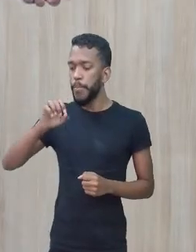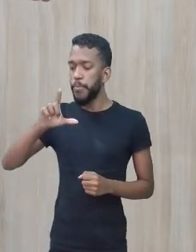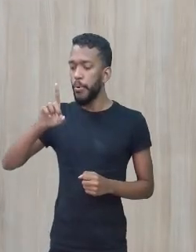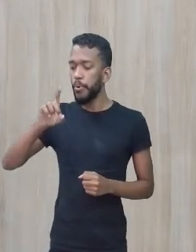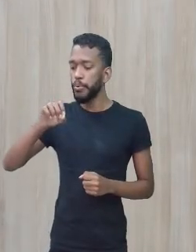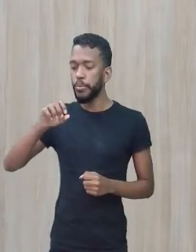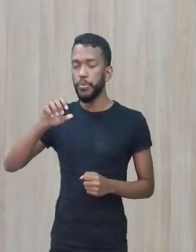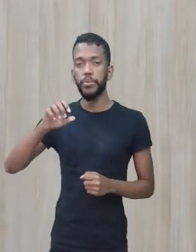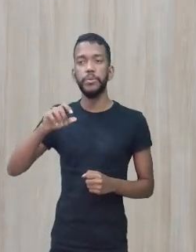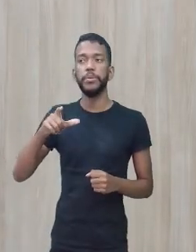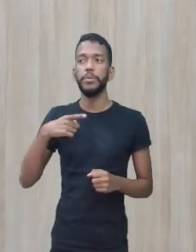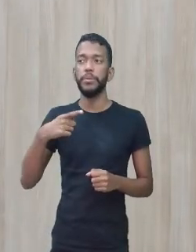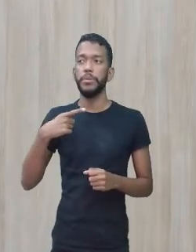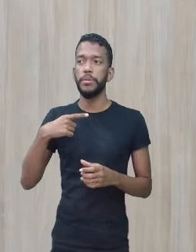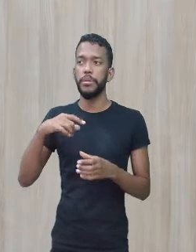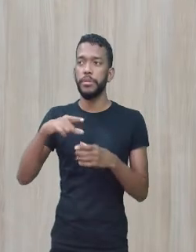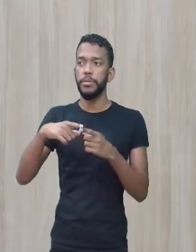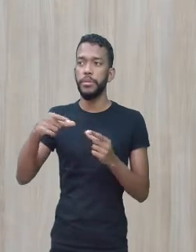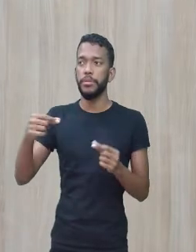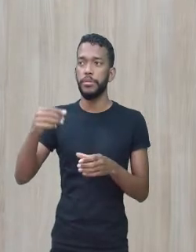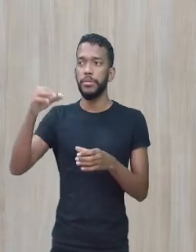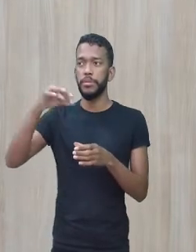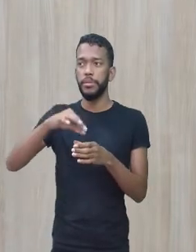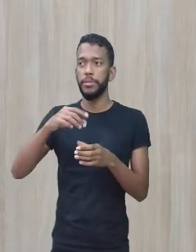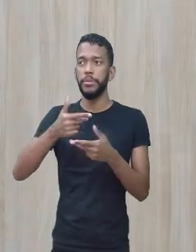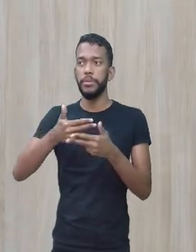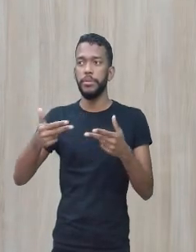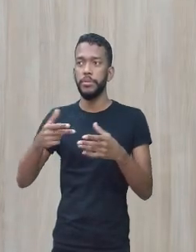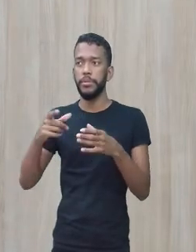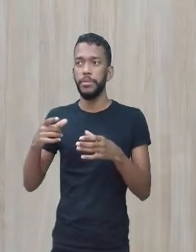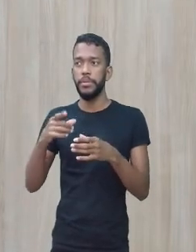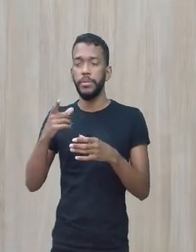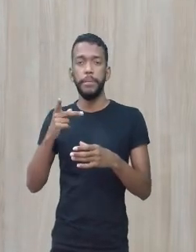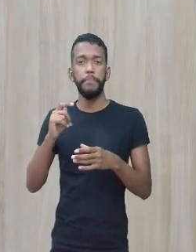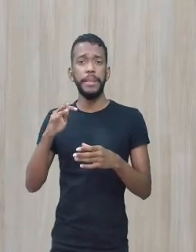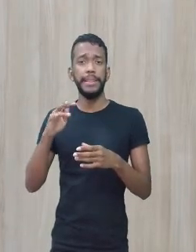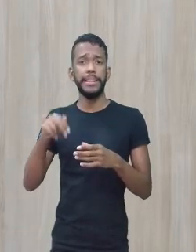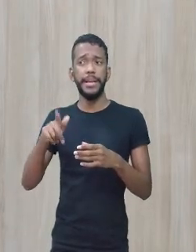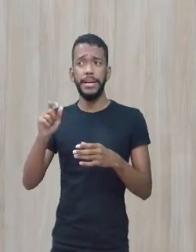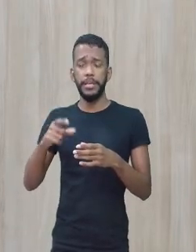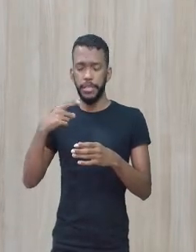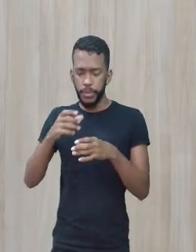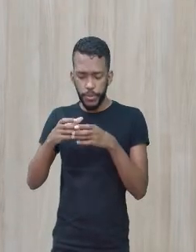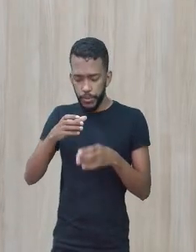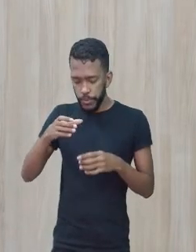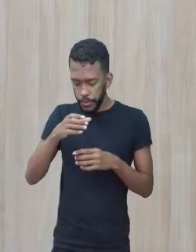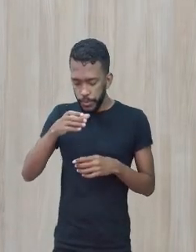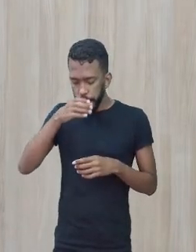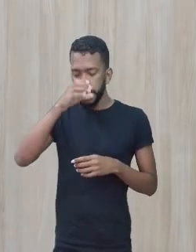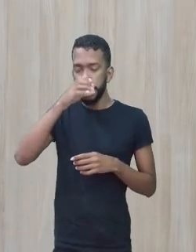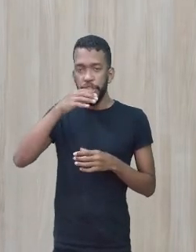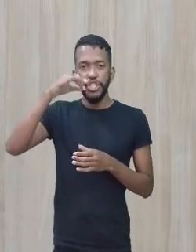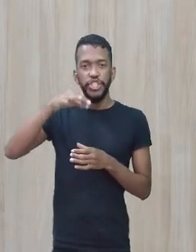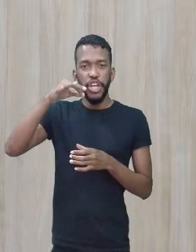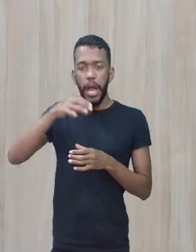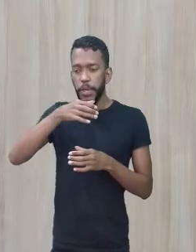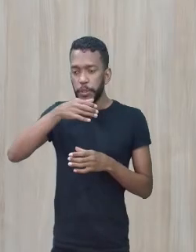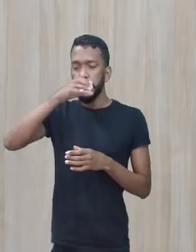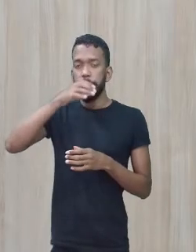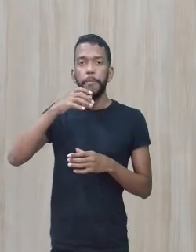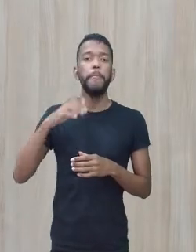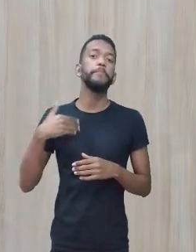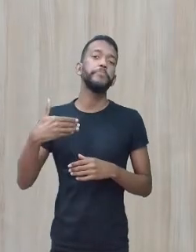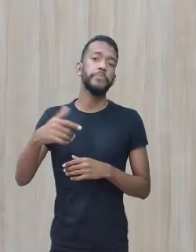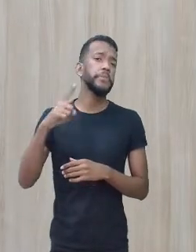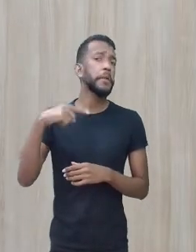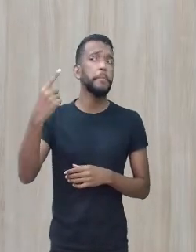de goiaba, né, do olho da goiabeira. Do olho da goiabeira, da pitanga. E mais na frente, né, quando ela